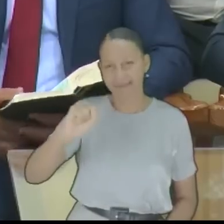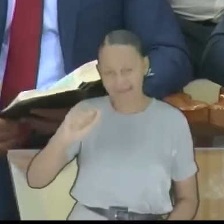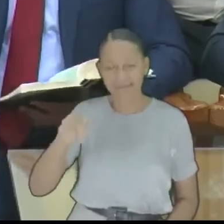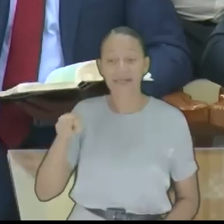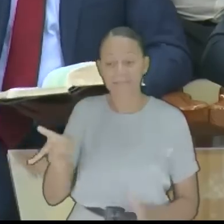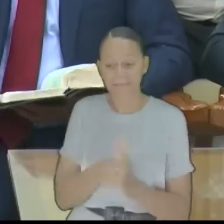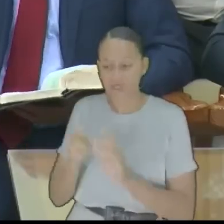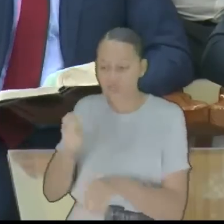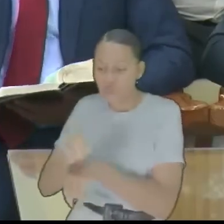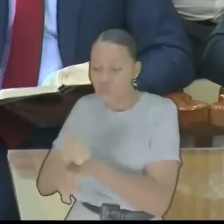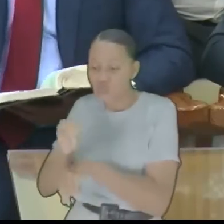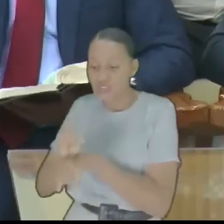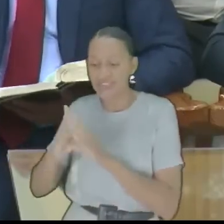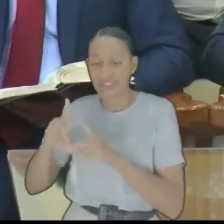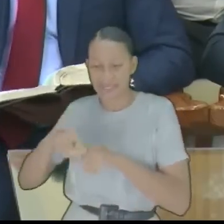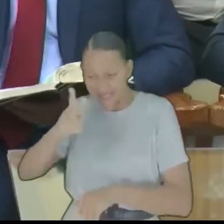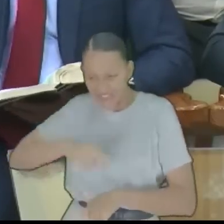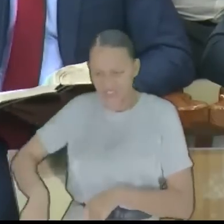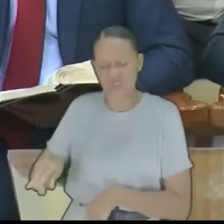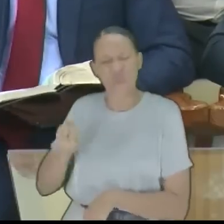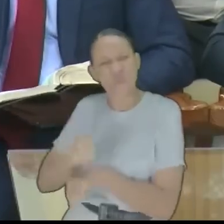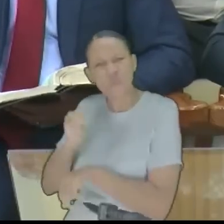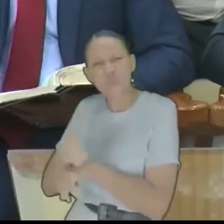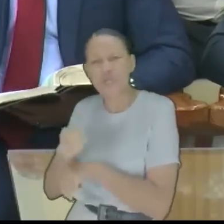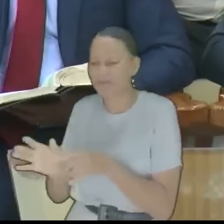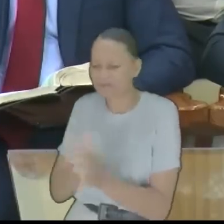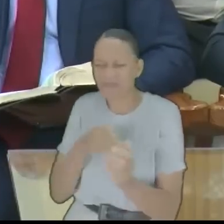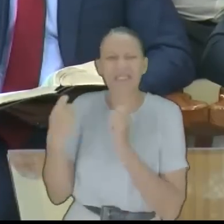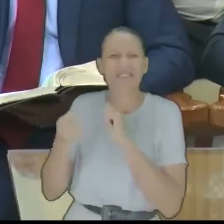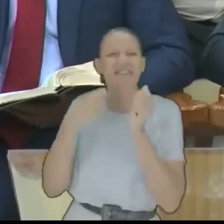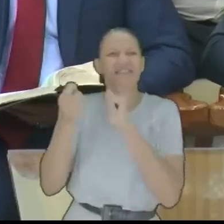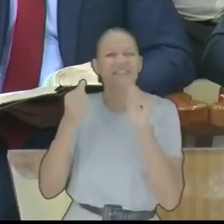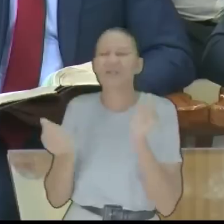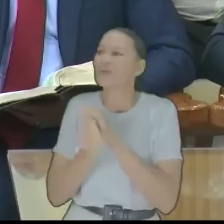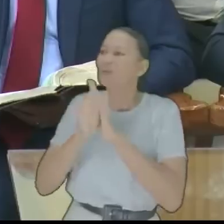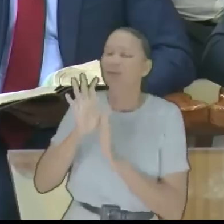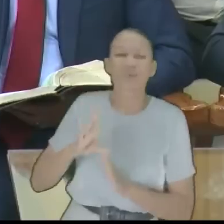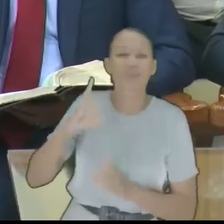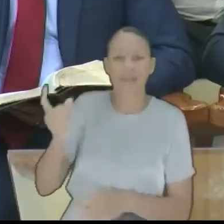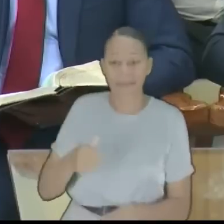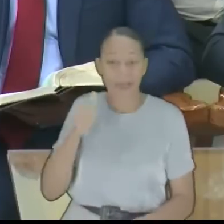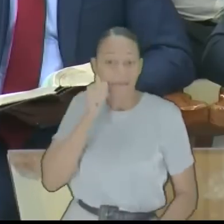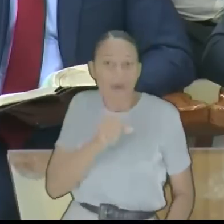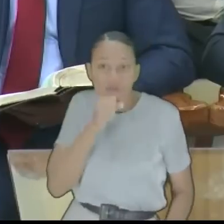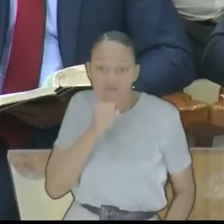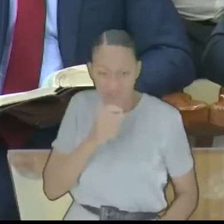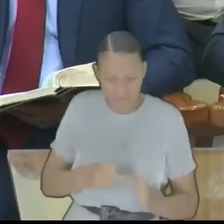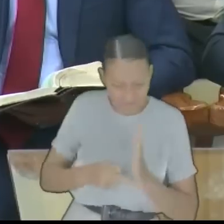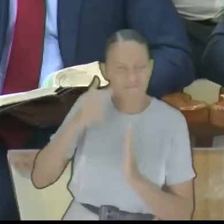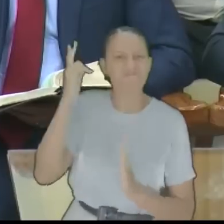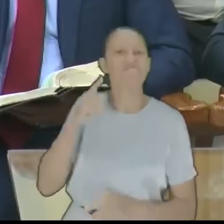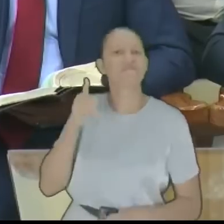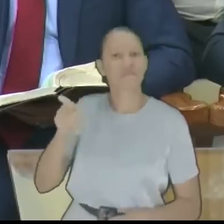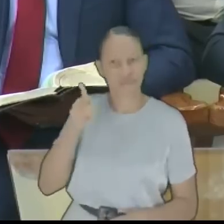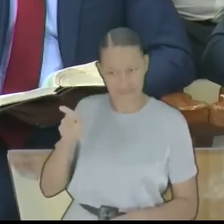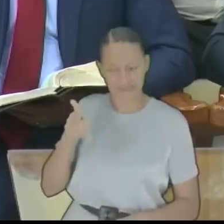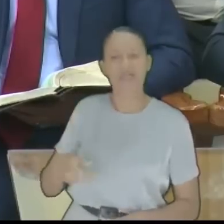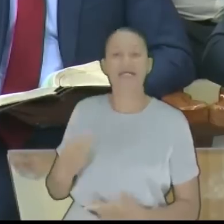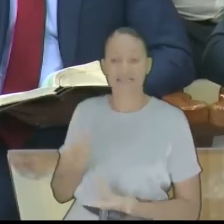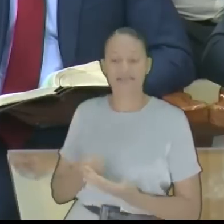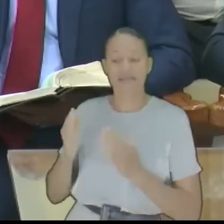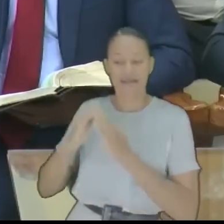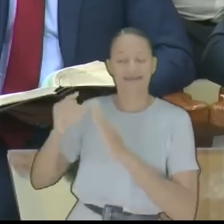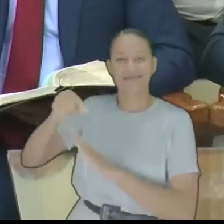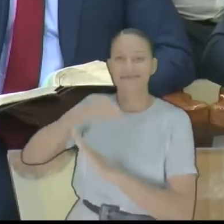era a igreja, era a religião. Aleluia, glória a Deus. E a minha avó se operou naquela casa.